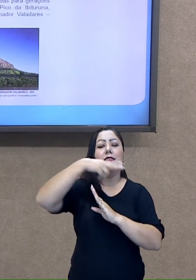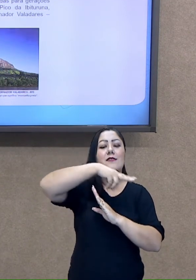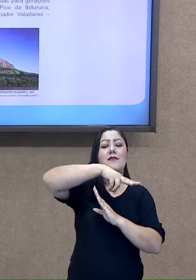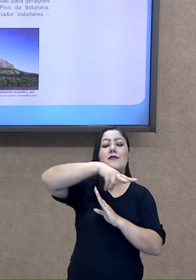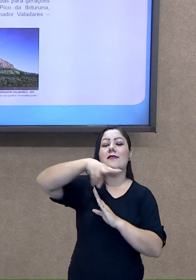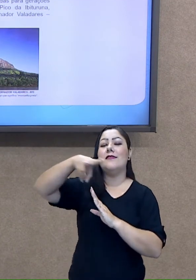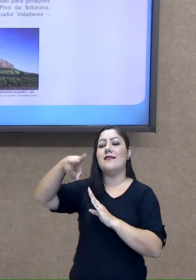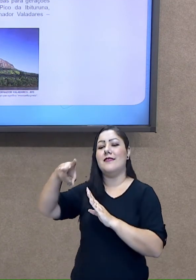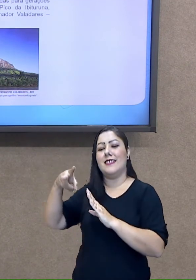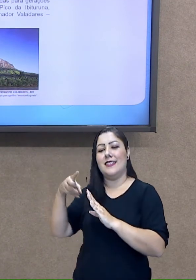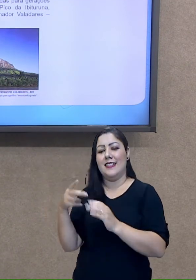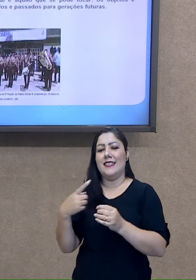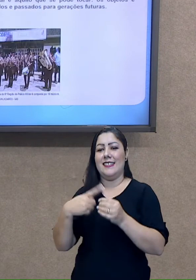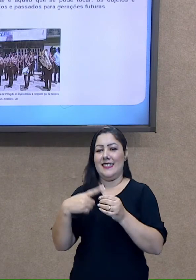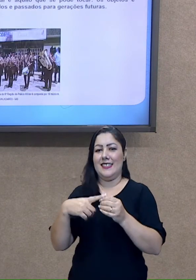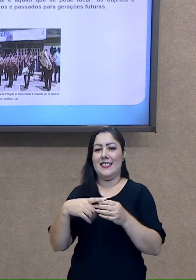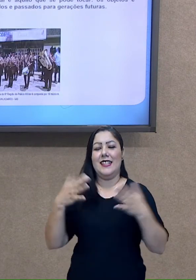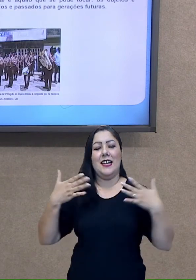bem diferente.